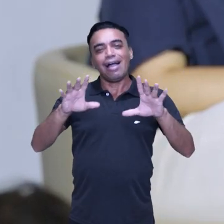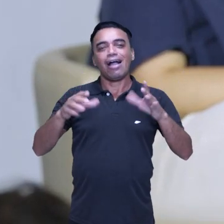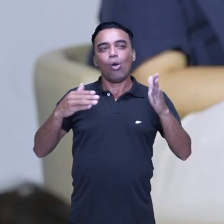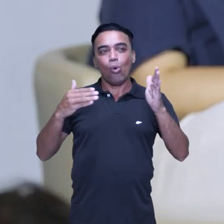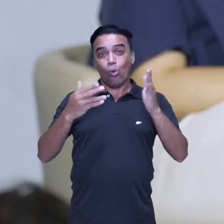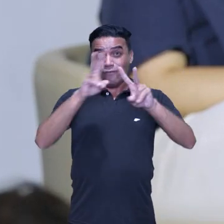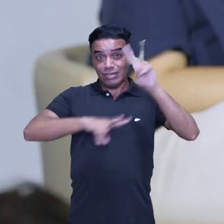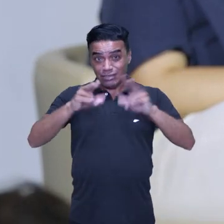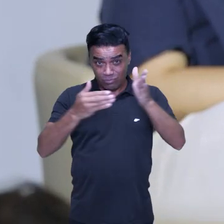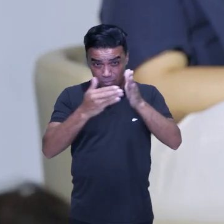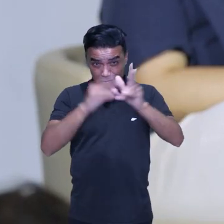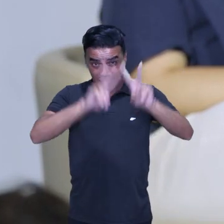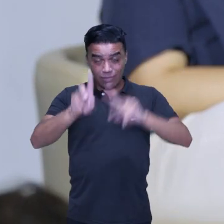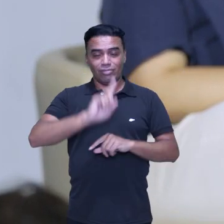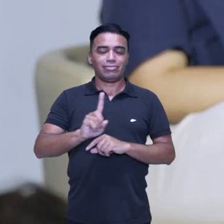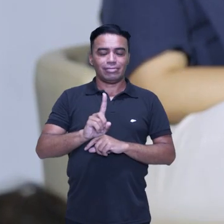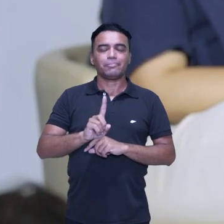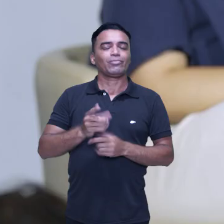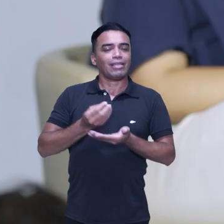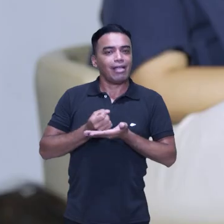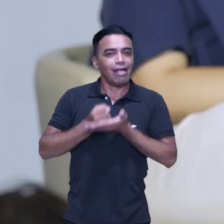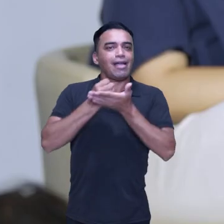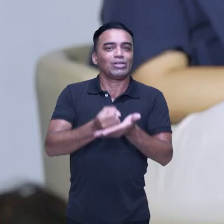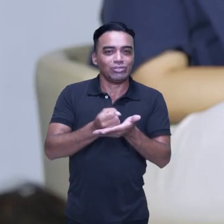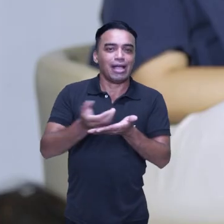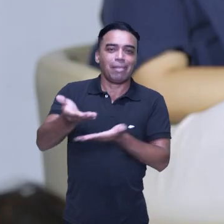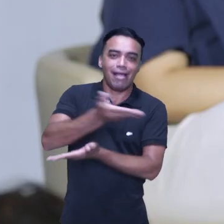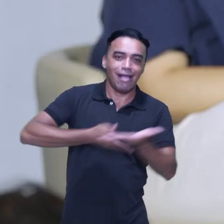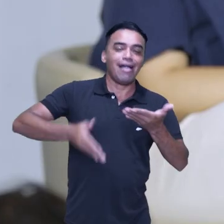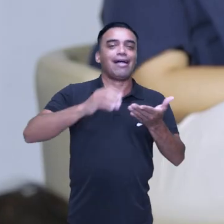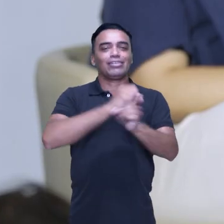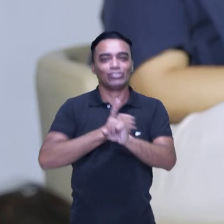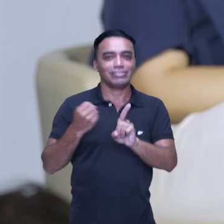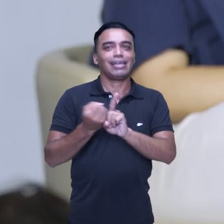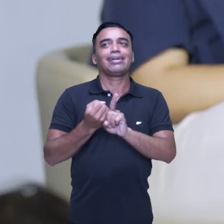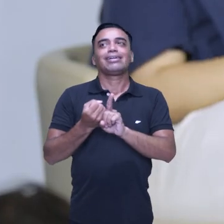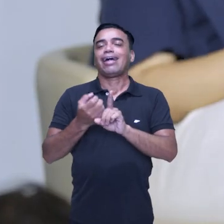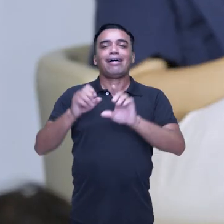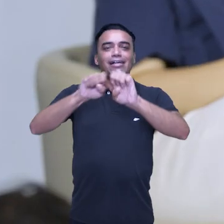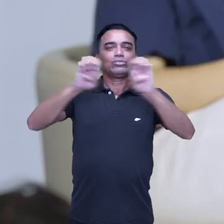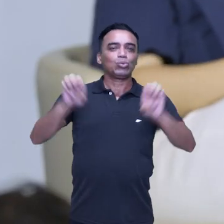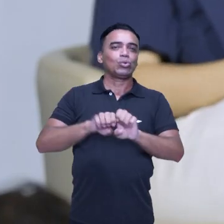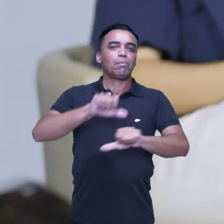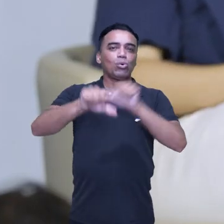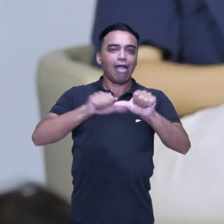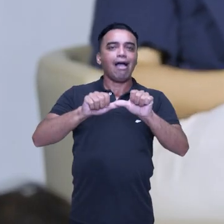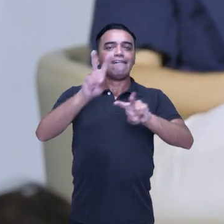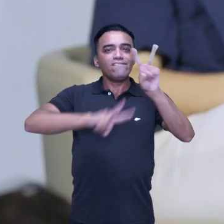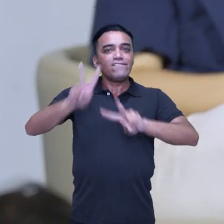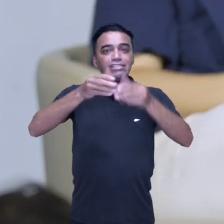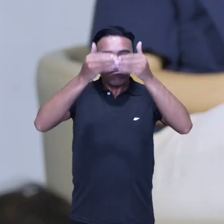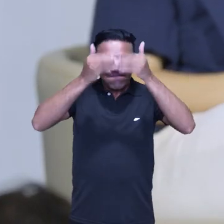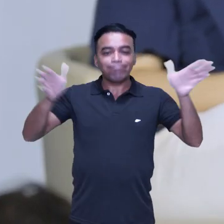Invisíveis e, enfim, contribuir um pouquinho aí para que vocês sejam mais vistos e, enfim, no